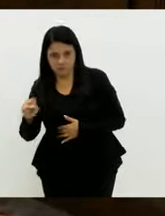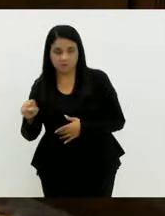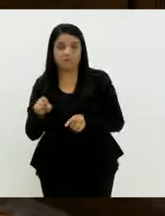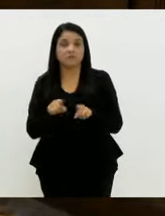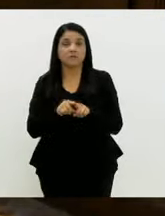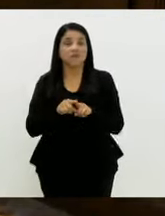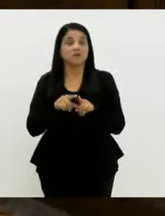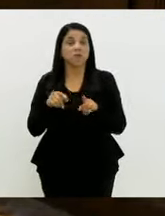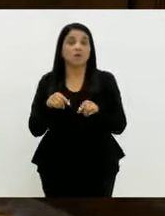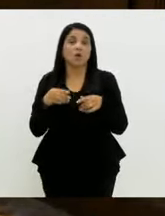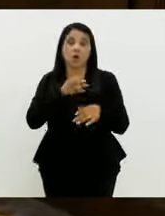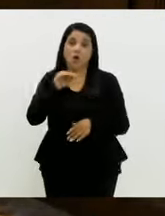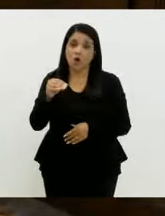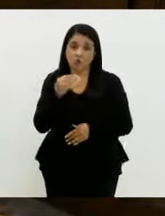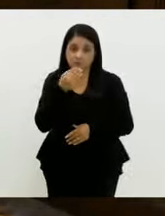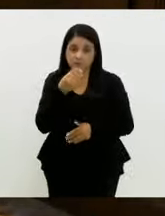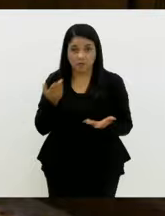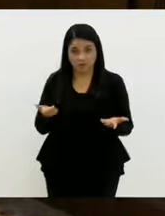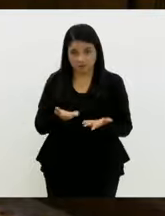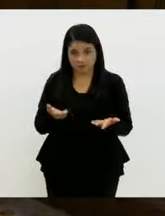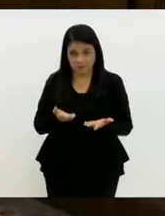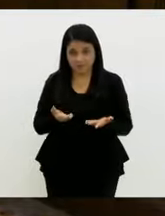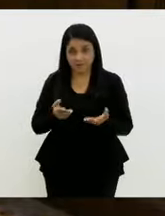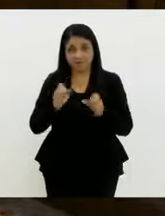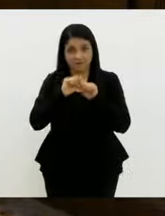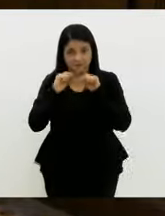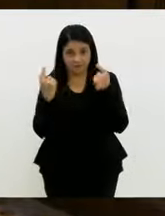ímpar dessa casa, que tem tanto